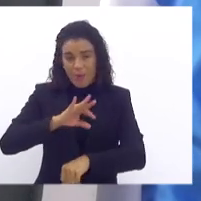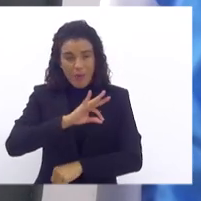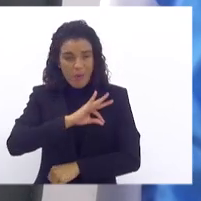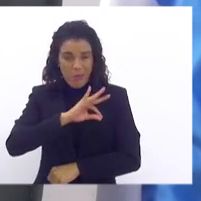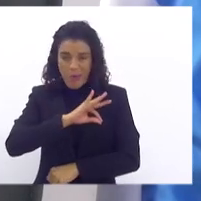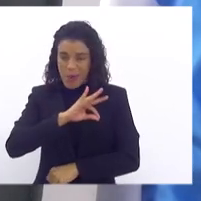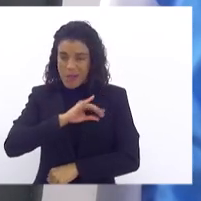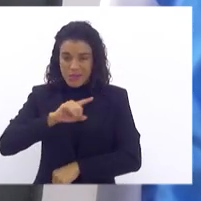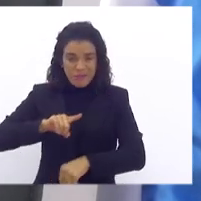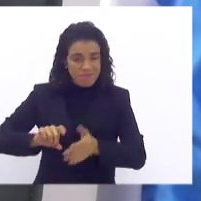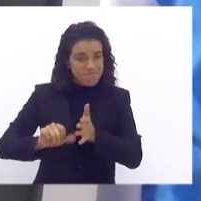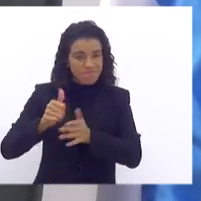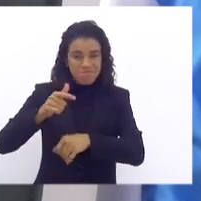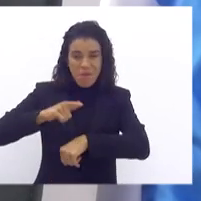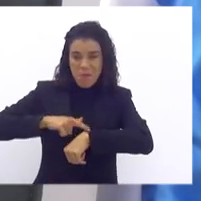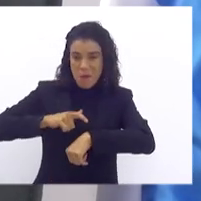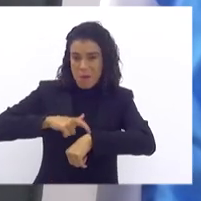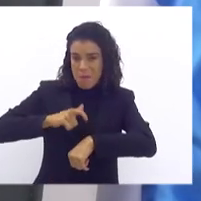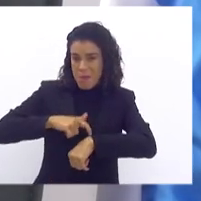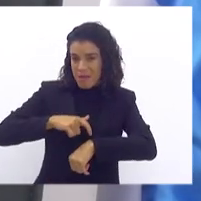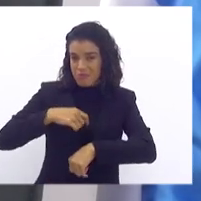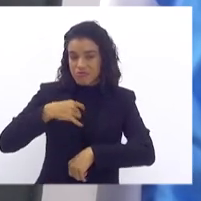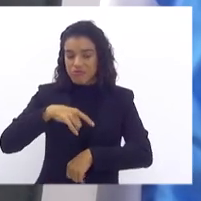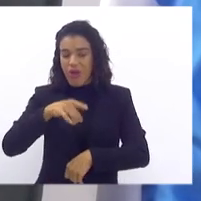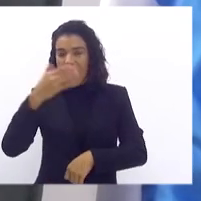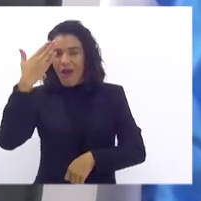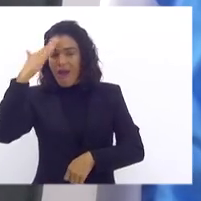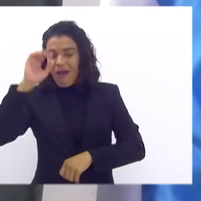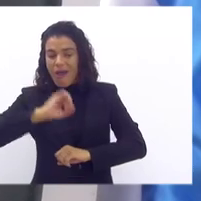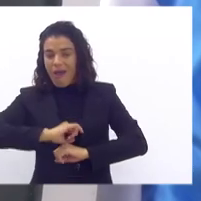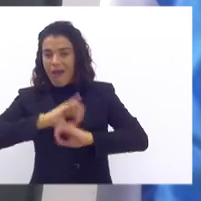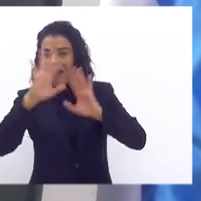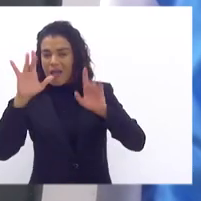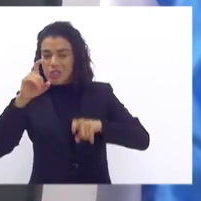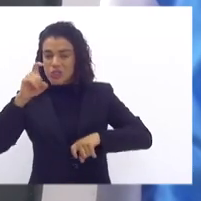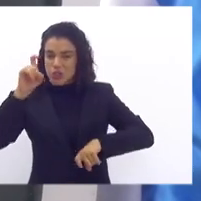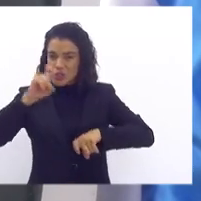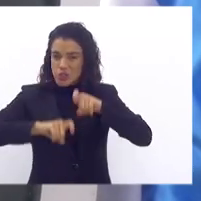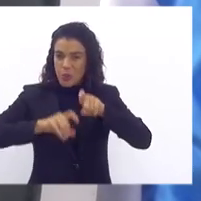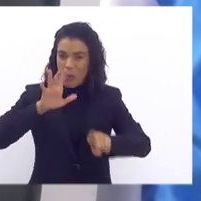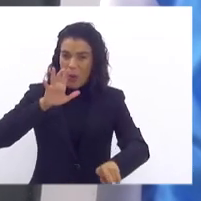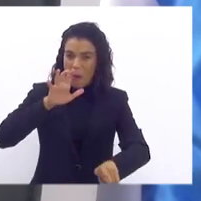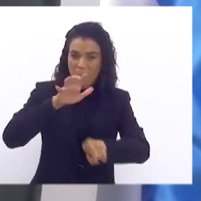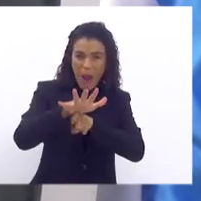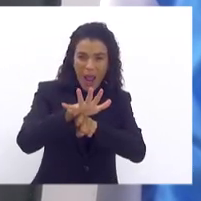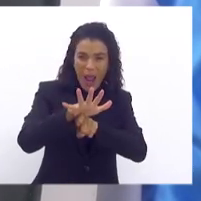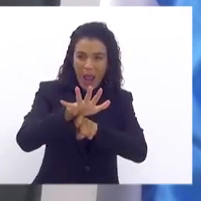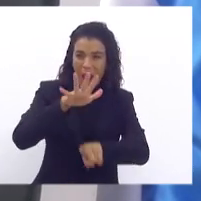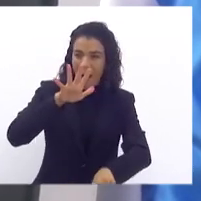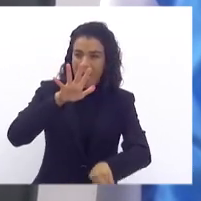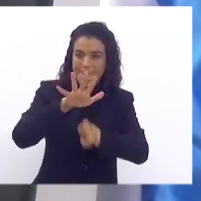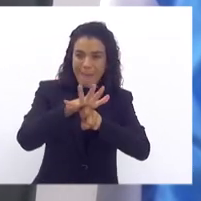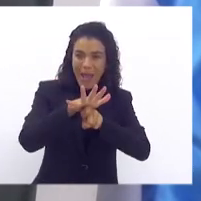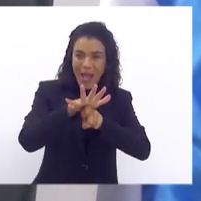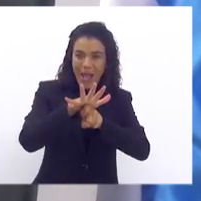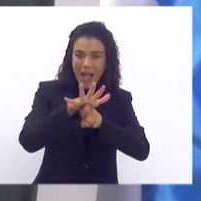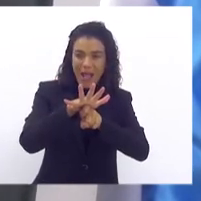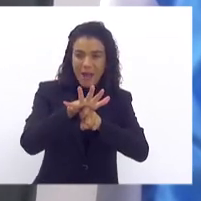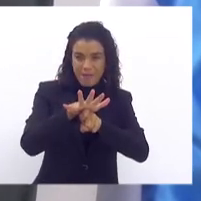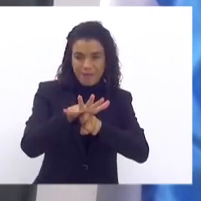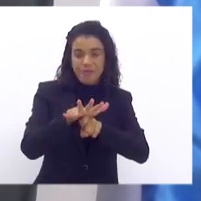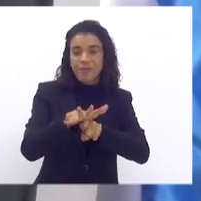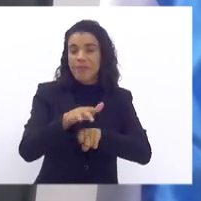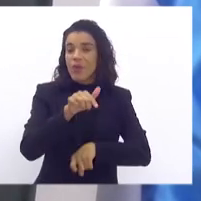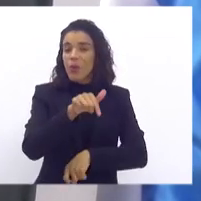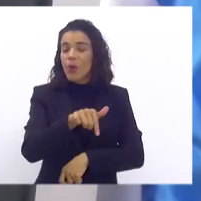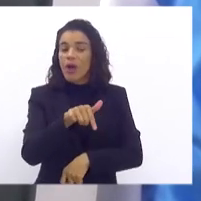no primeiro momento, só foi entendido como estupro coletivo, como estupro verdadeiramente,